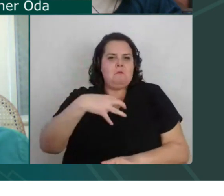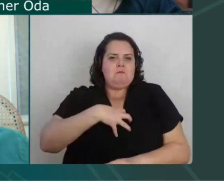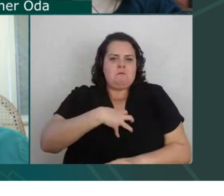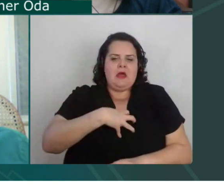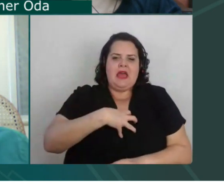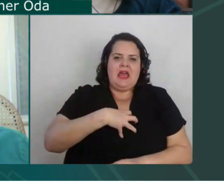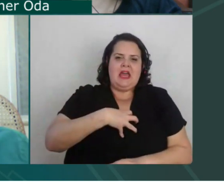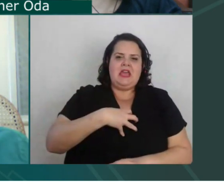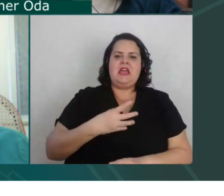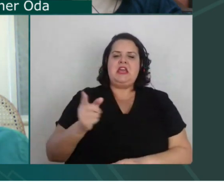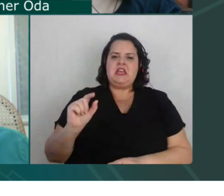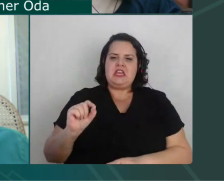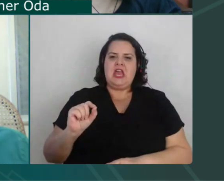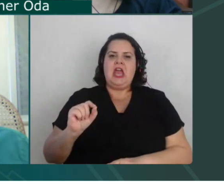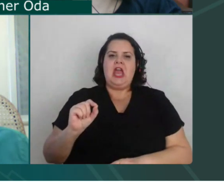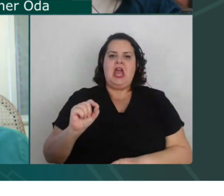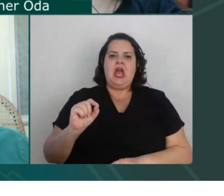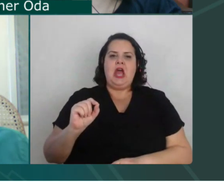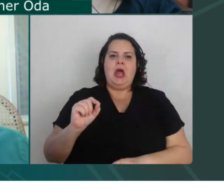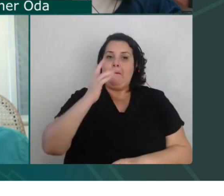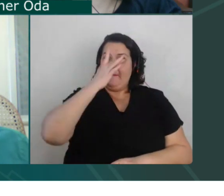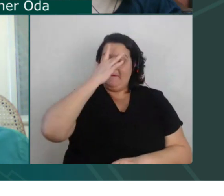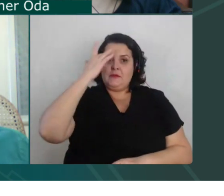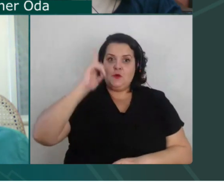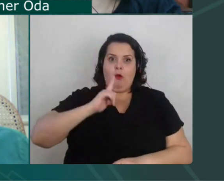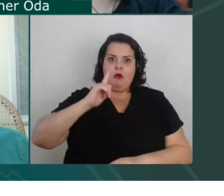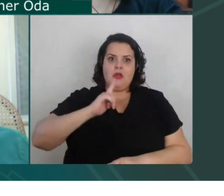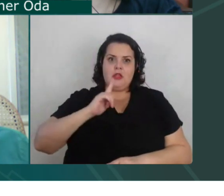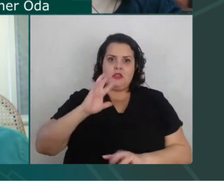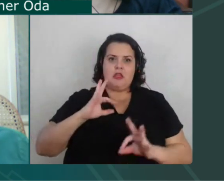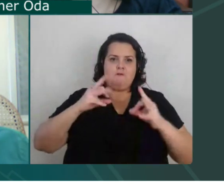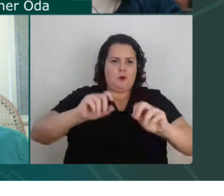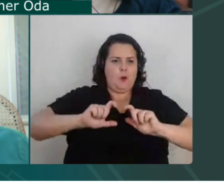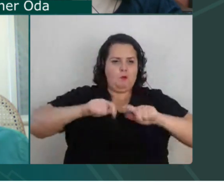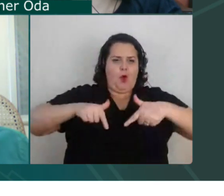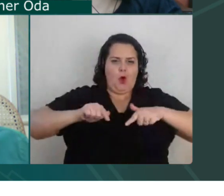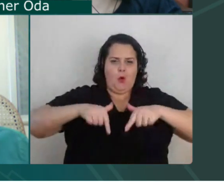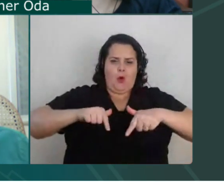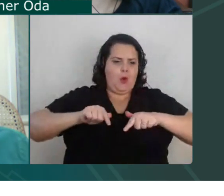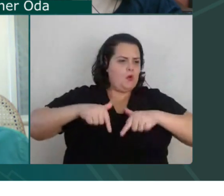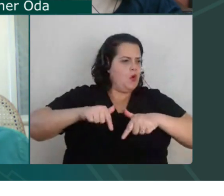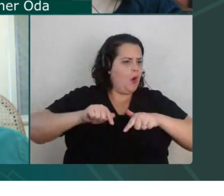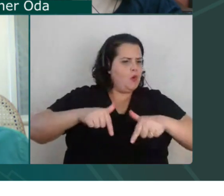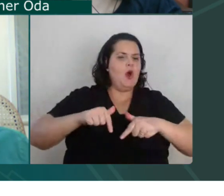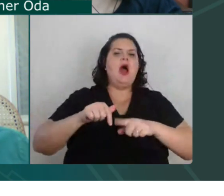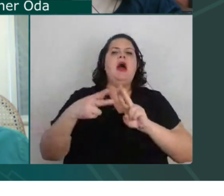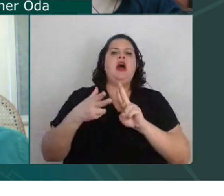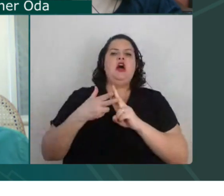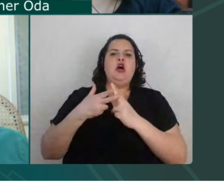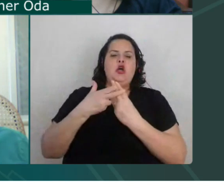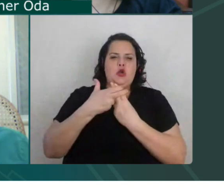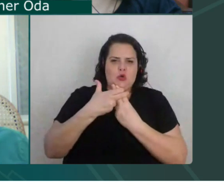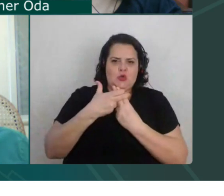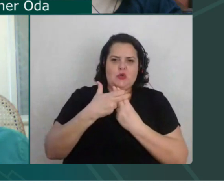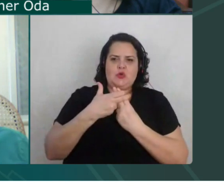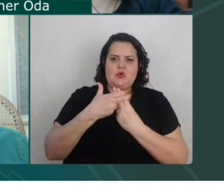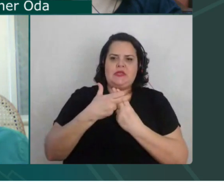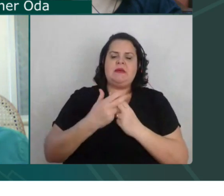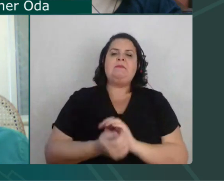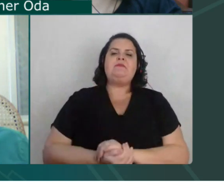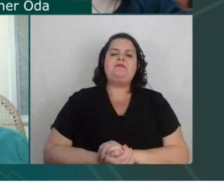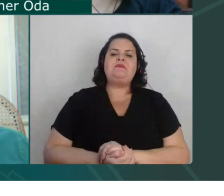do movimento da reforma sanitária brasileira, nosso grande lutador do SUS. E neste momento, né, onde